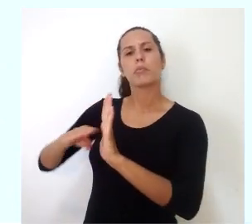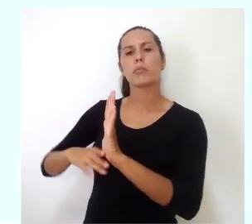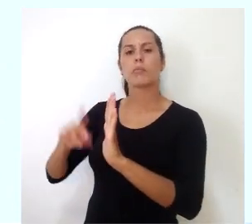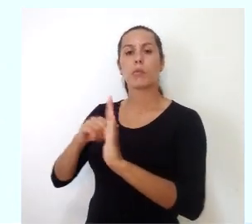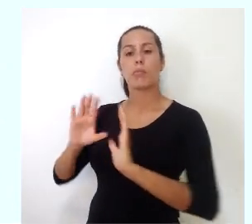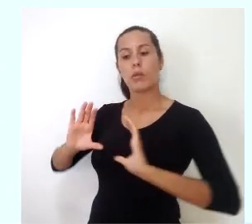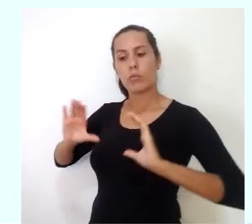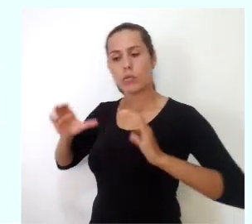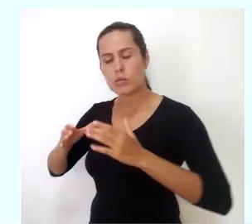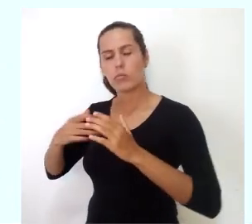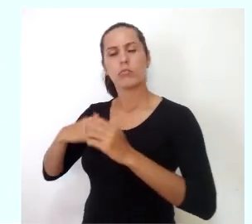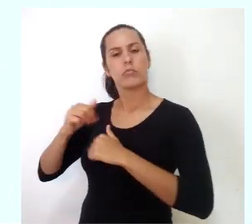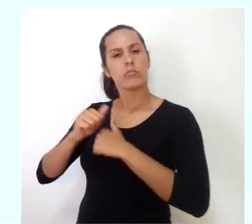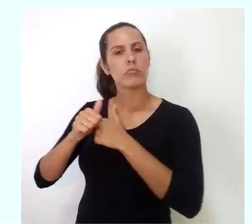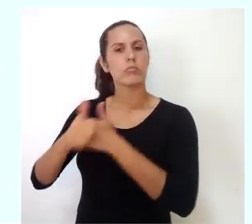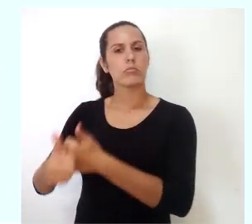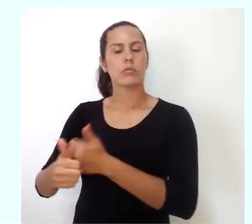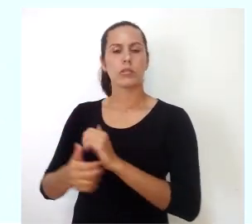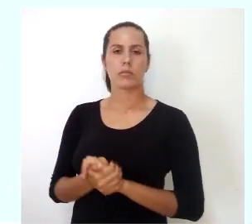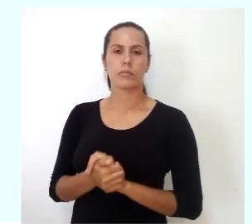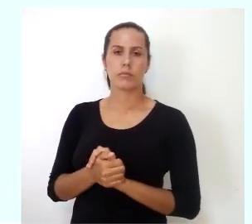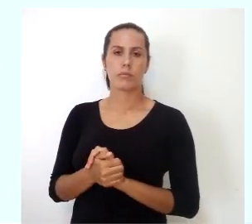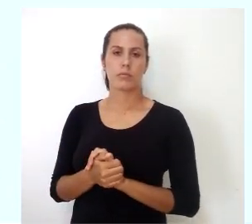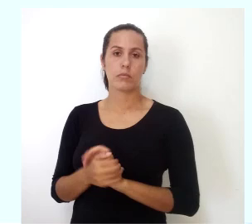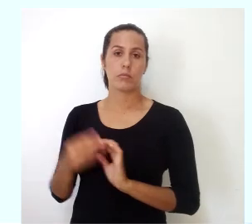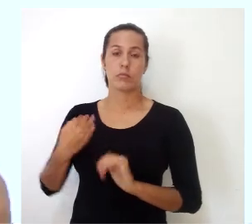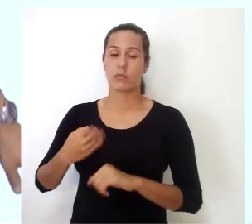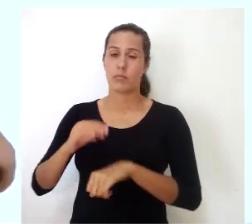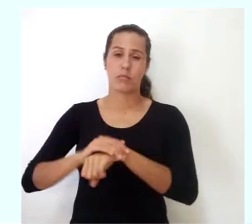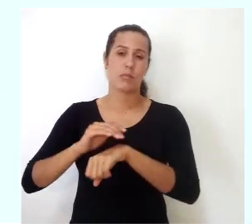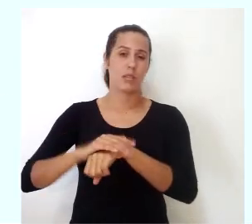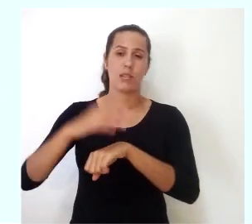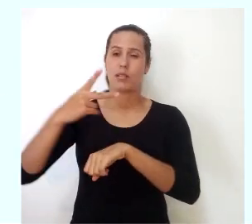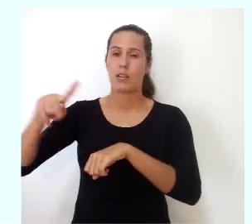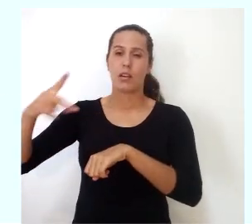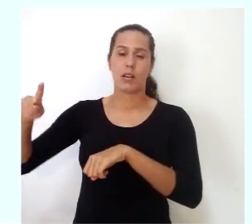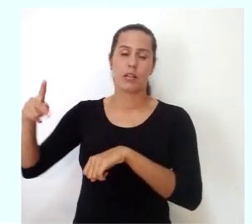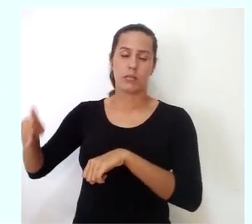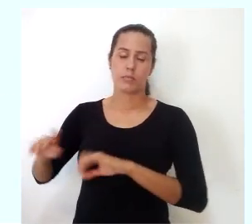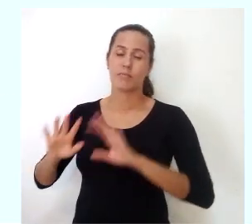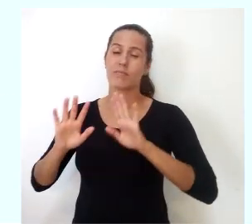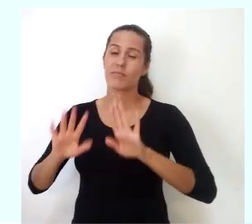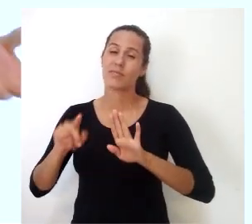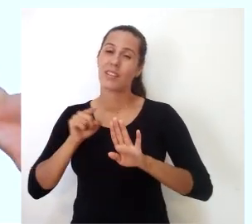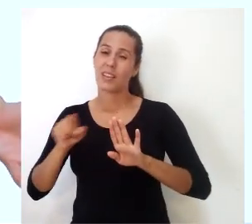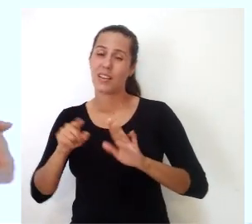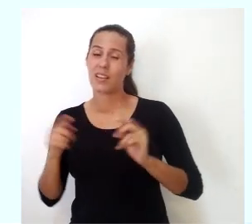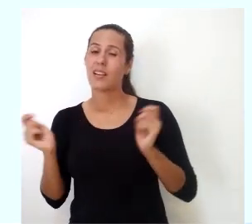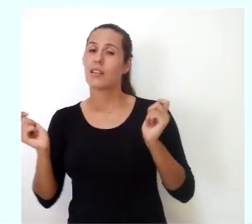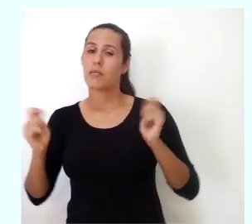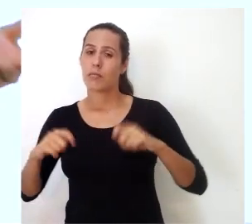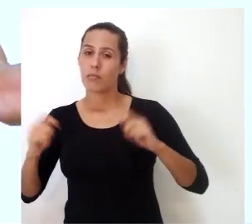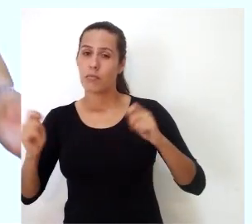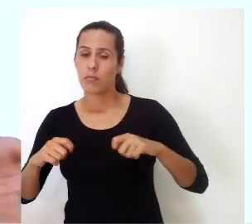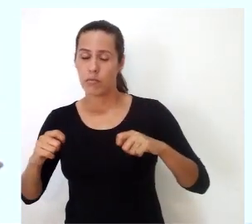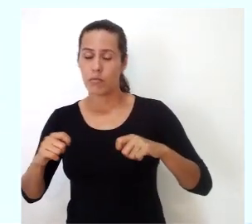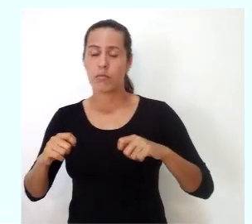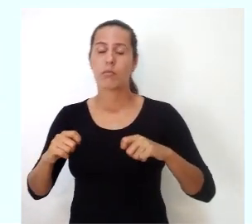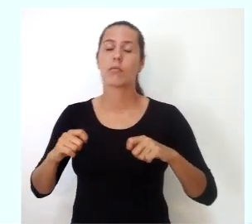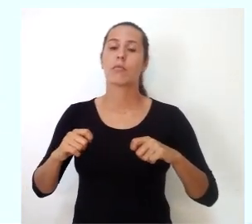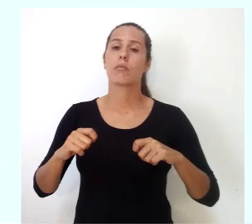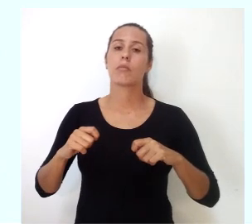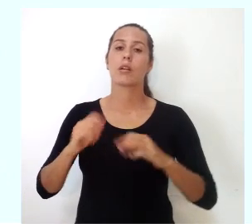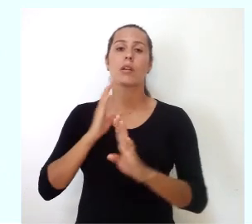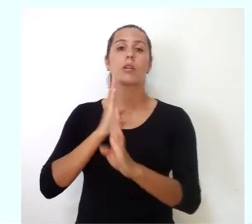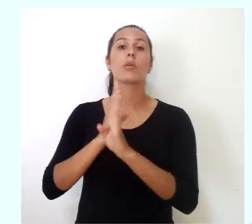o quê? Que nós observamos agora, seus textos sagrados. E neles, possivelmente, vamos encontrar o quê?